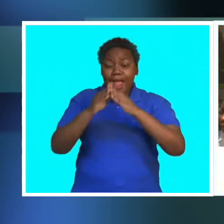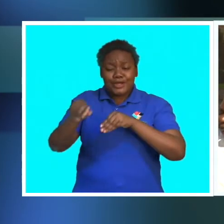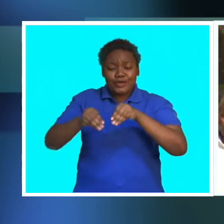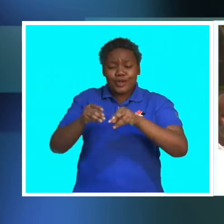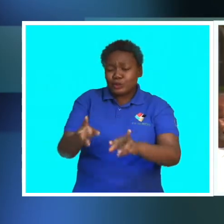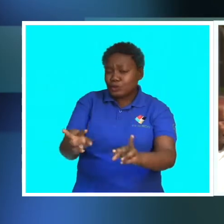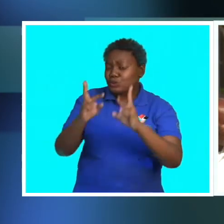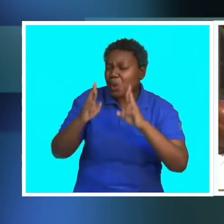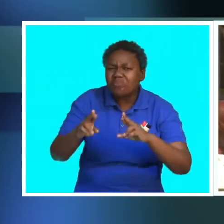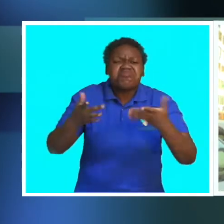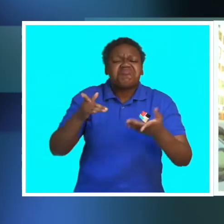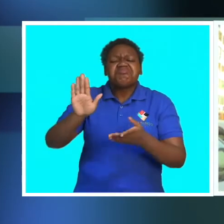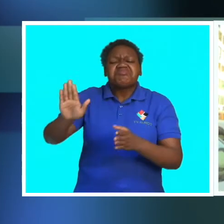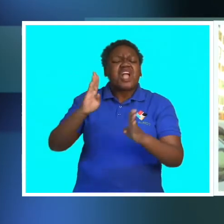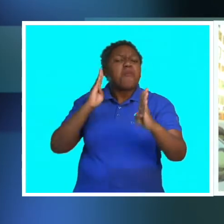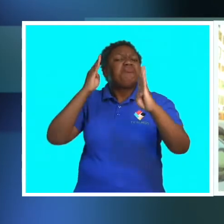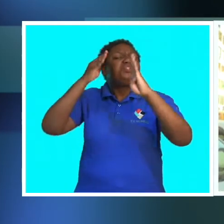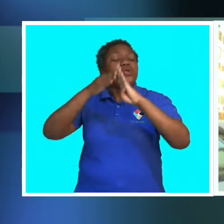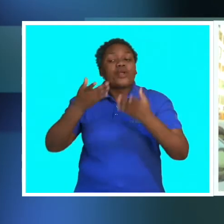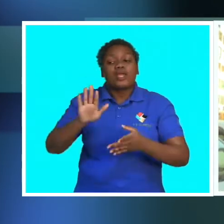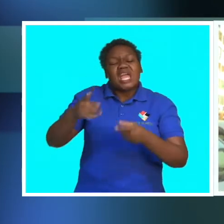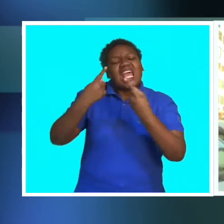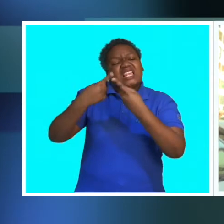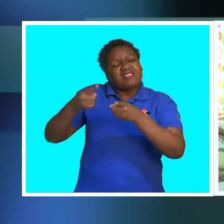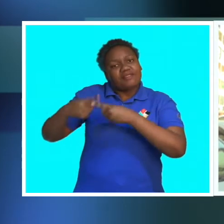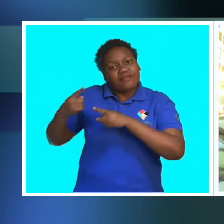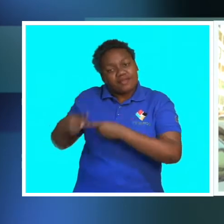que levam as pessoas a apostarem nestes jogos.